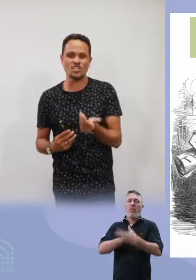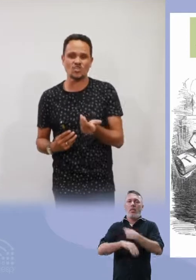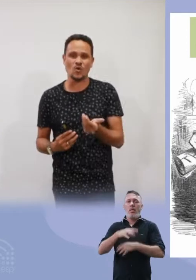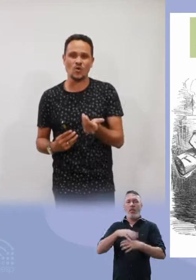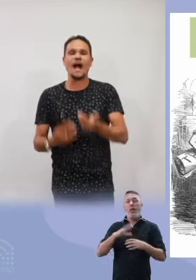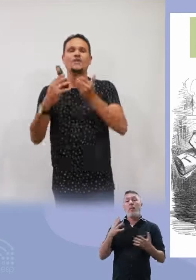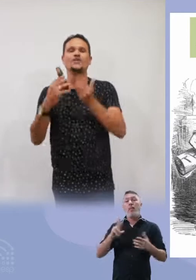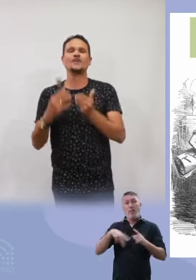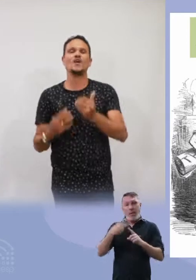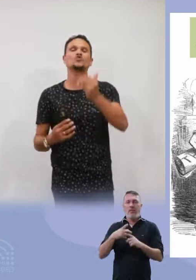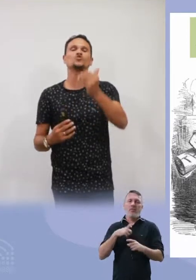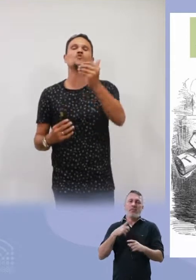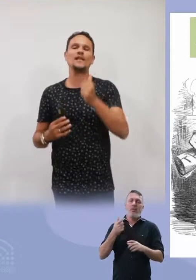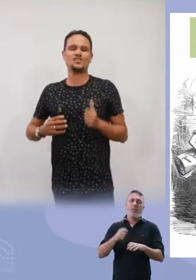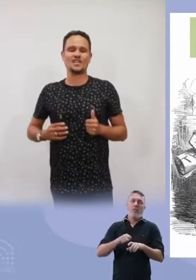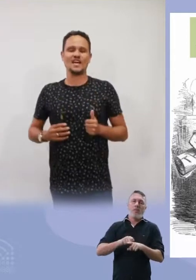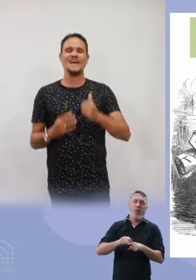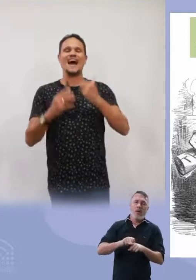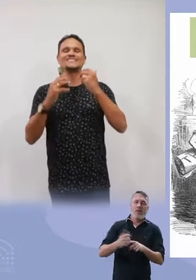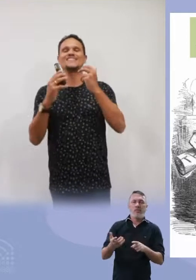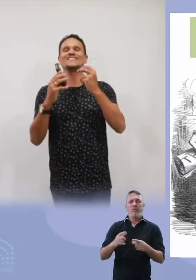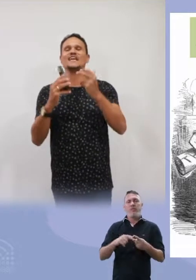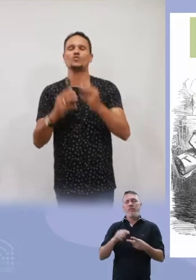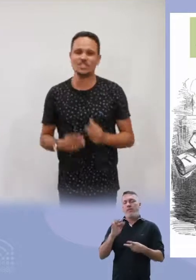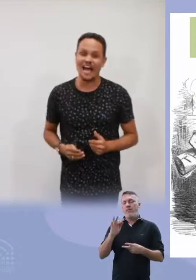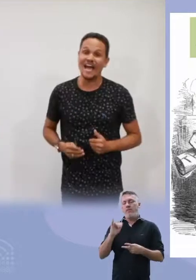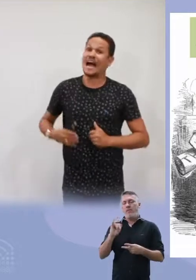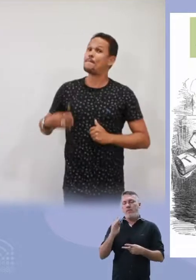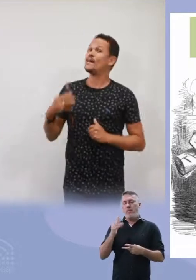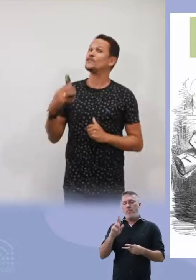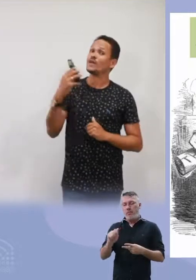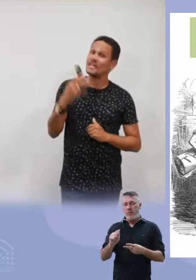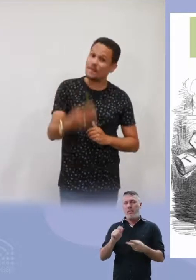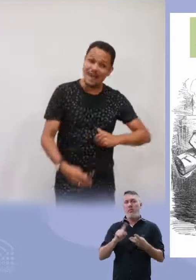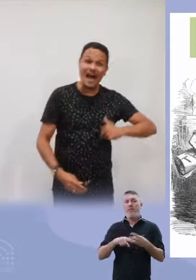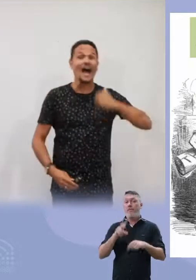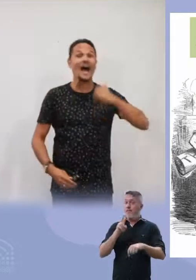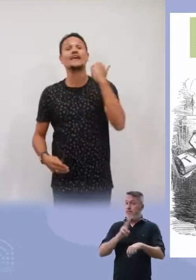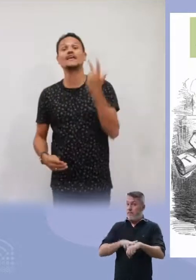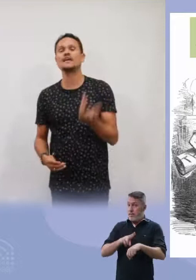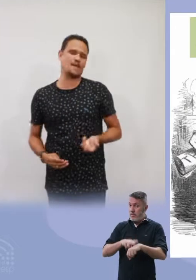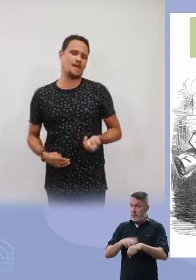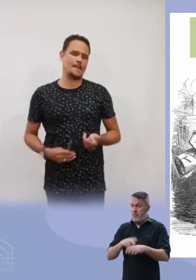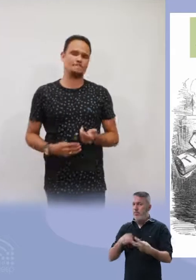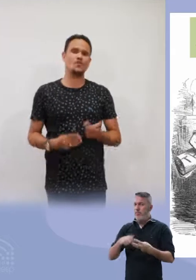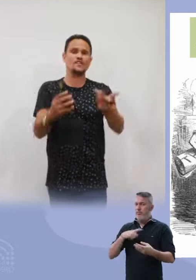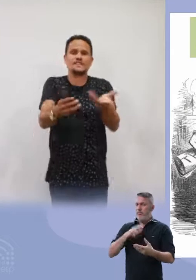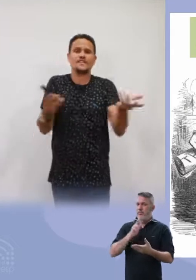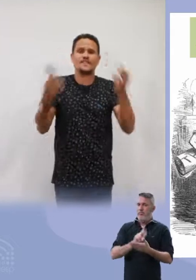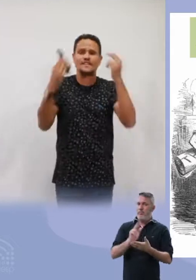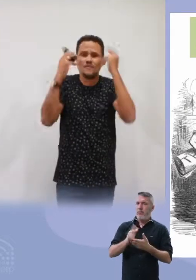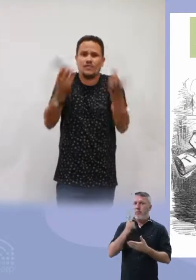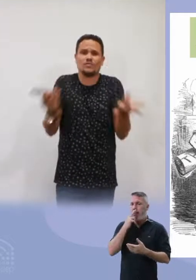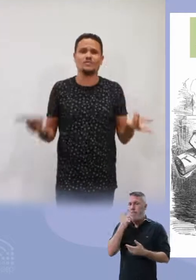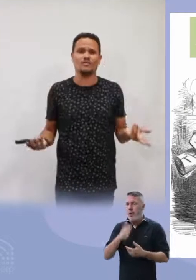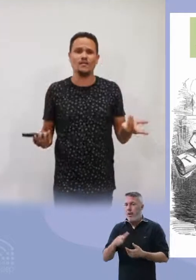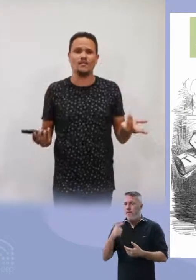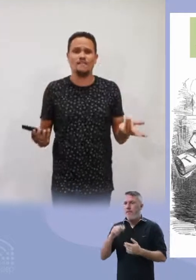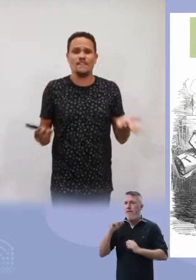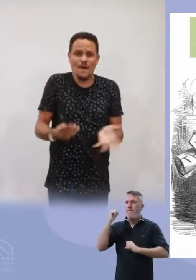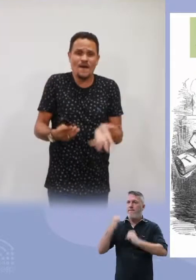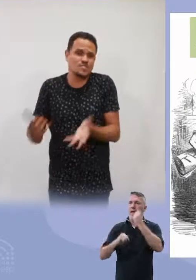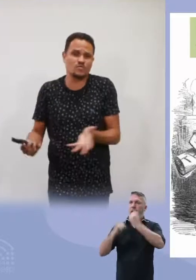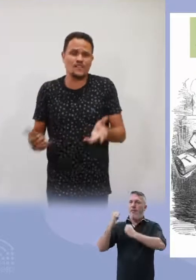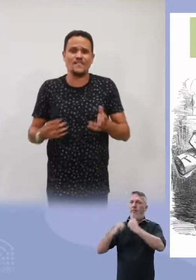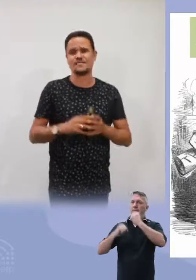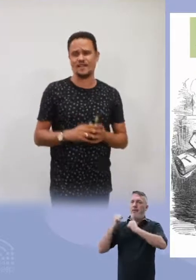indústria têxtil, agora eu tenho a automobilística, a siderúrgica, a petroquímica, a química. O que você inventar aí, meu aluno?